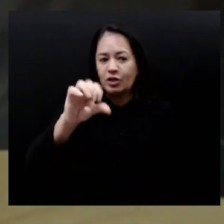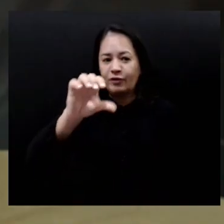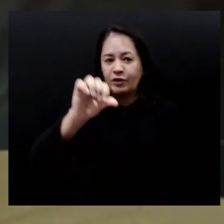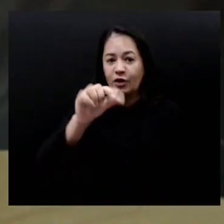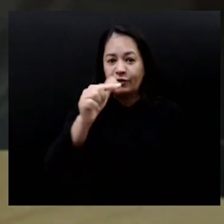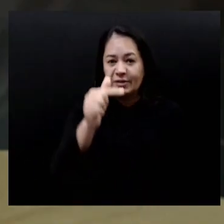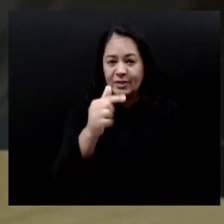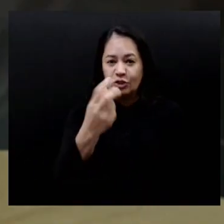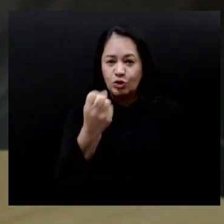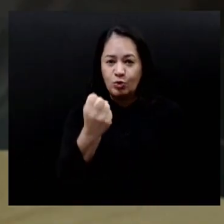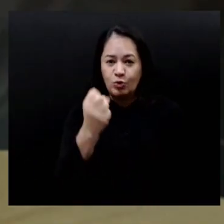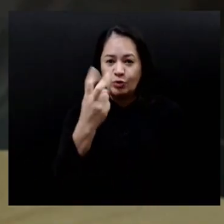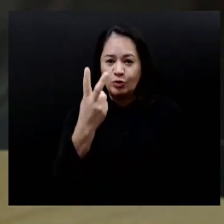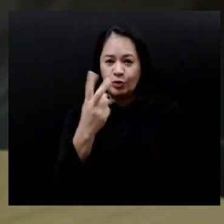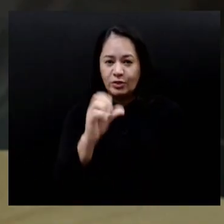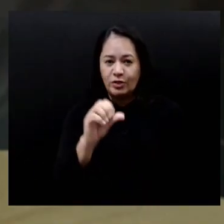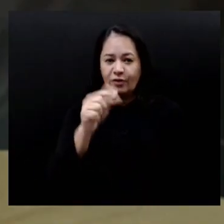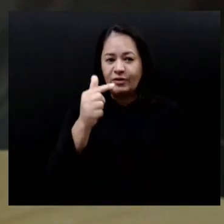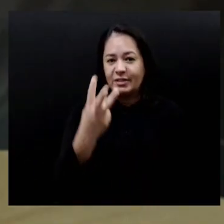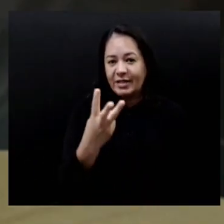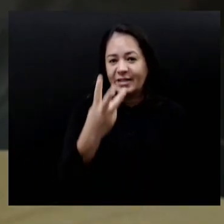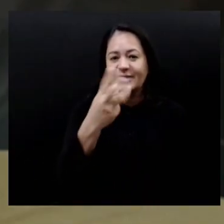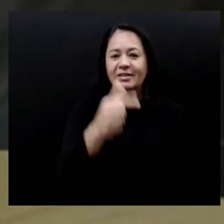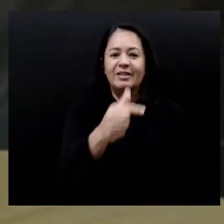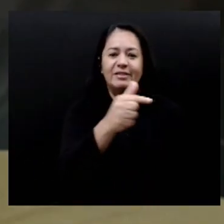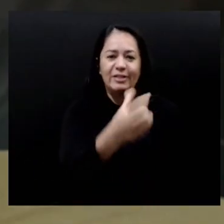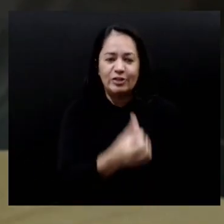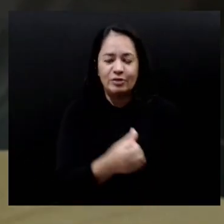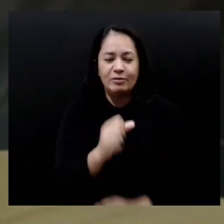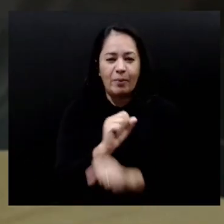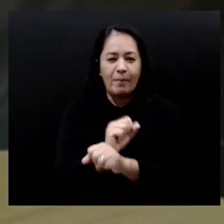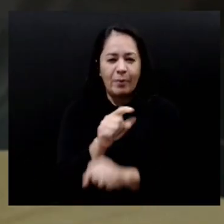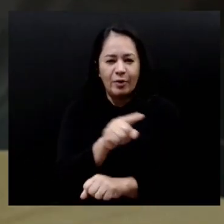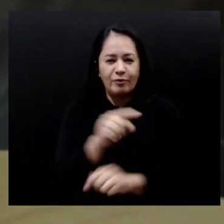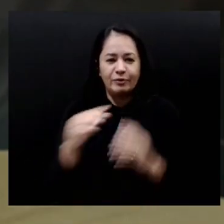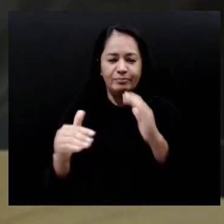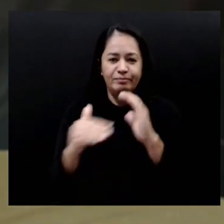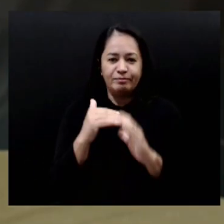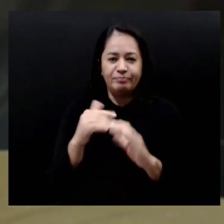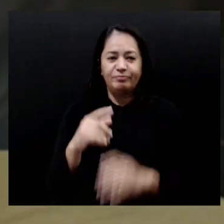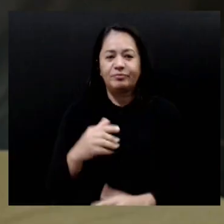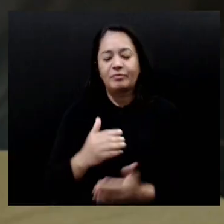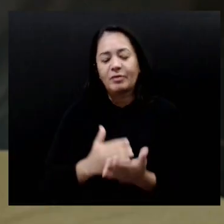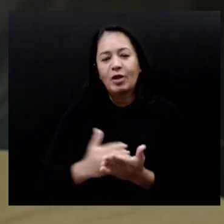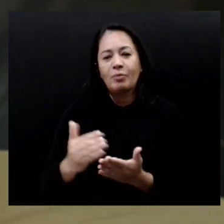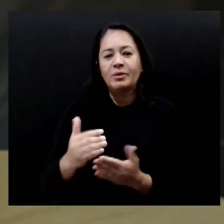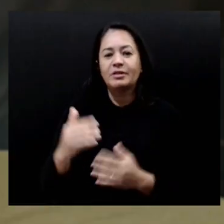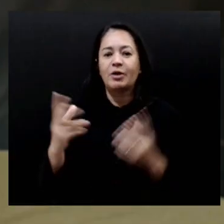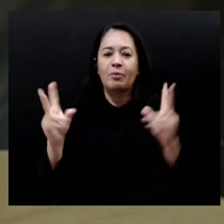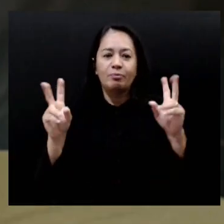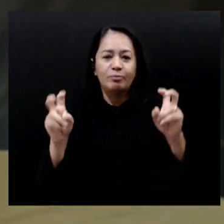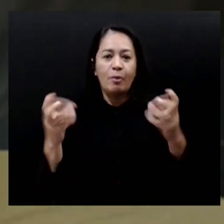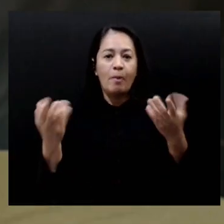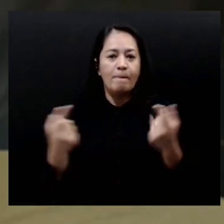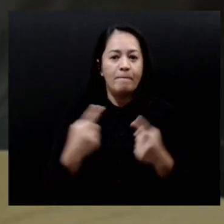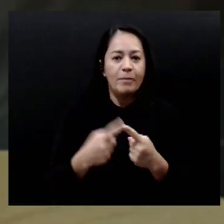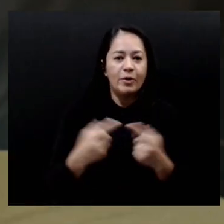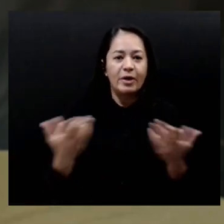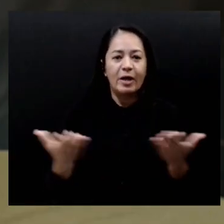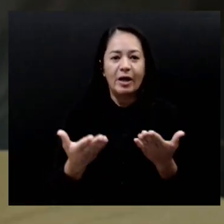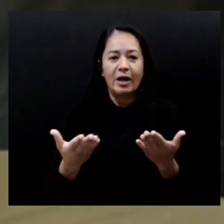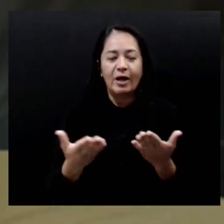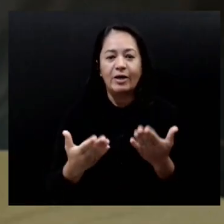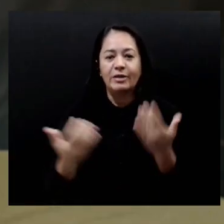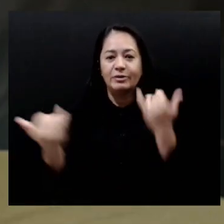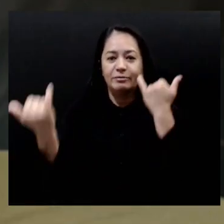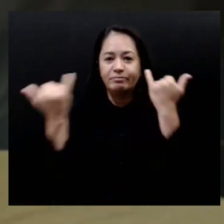19978293776. A gente aguarda a sua participação. Daqui a pouquinho a gente inicia o nosso bate-papo com os nossos convidados, porque agora quero atualizar para você algumas